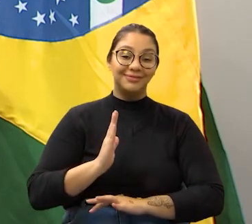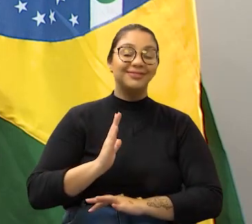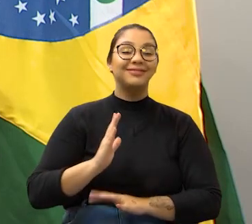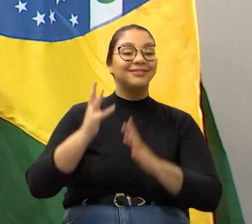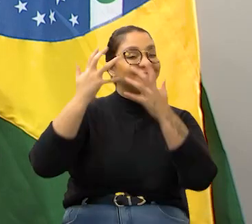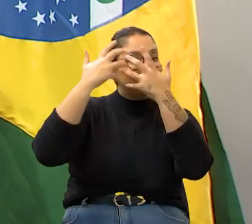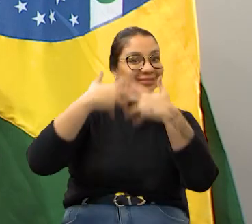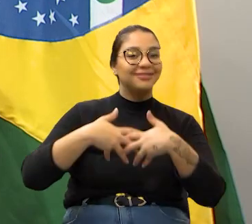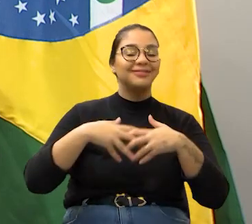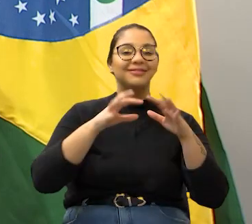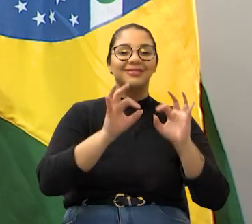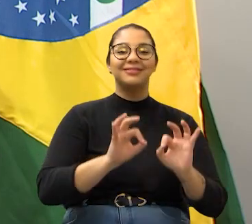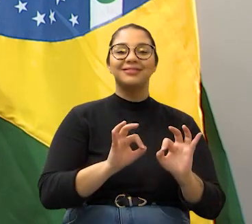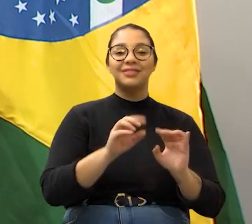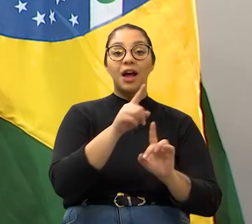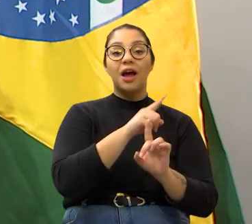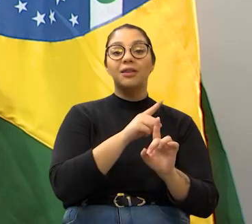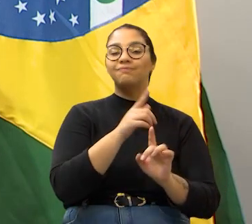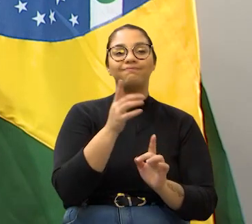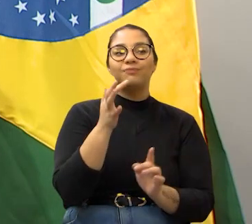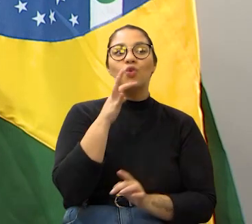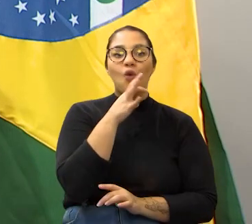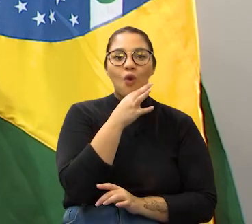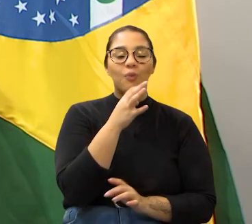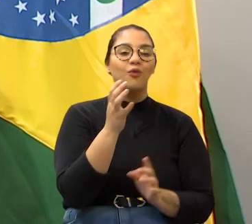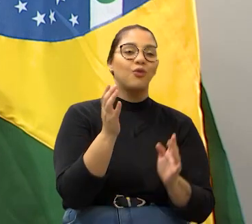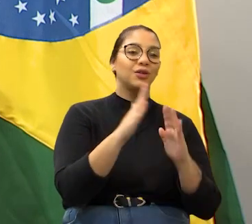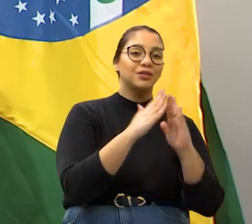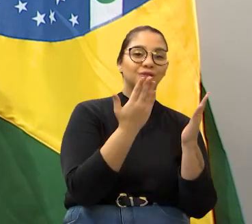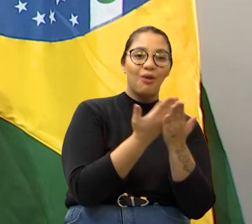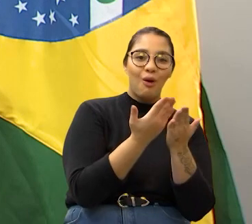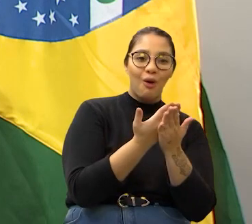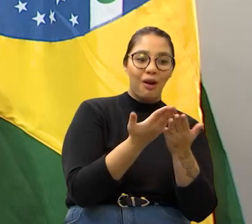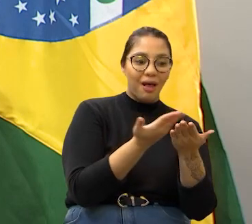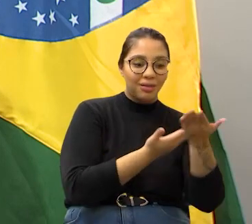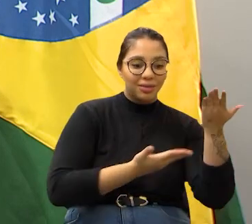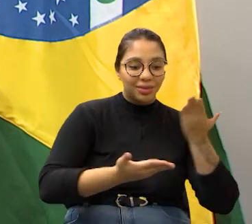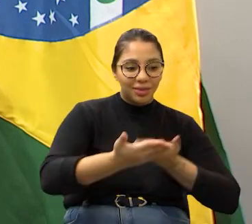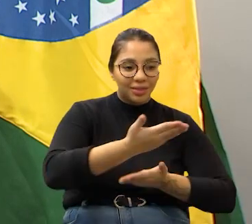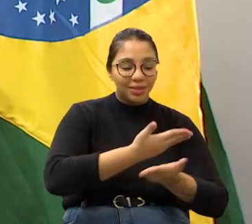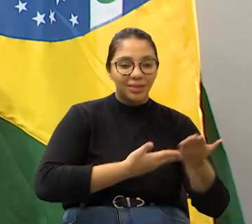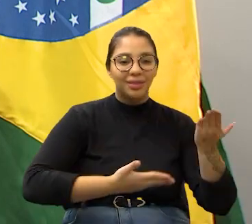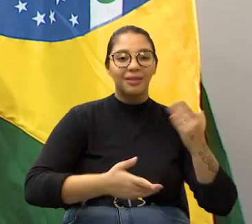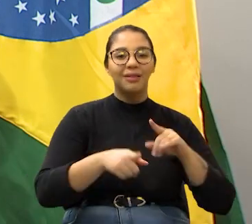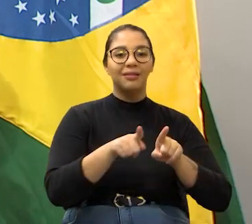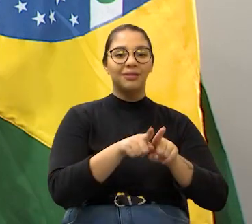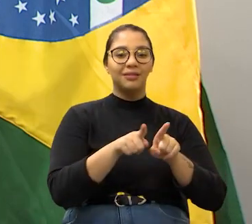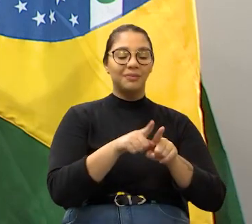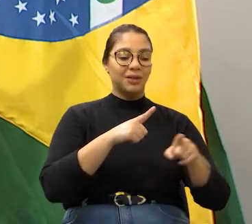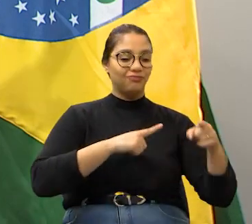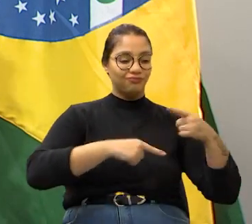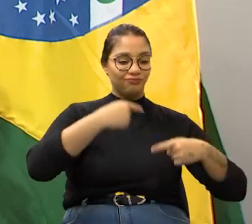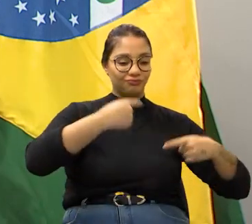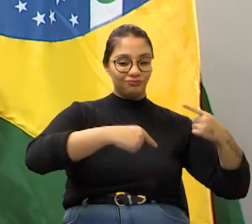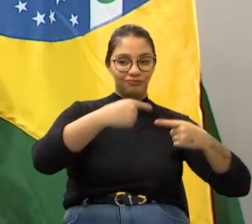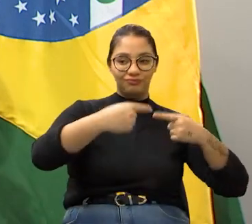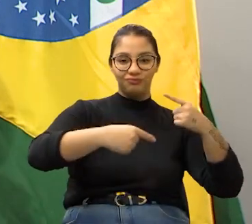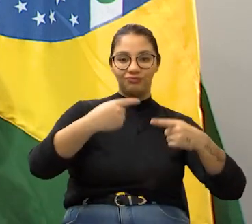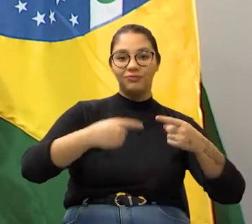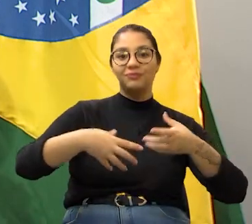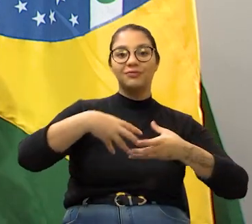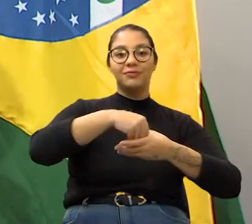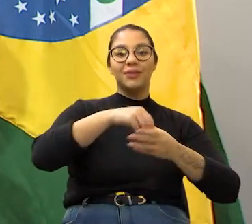uma reflexão, obviamente, as escolas envolvidas, elas vão levar esse debate para dentro